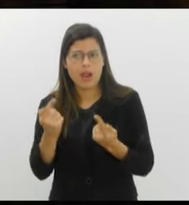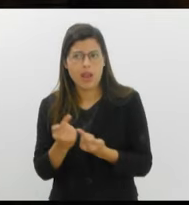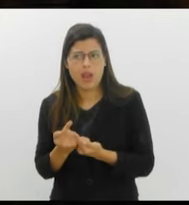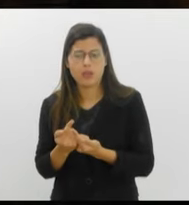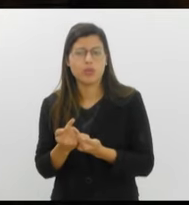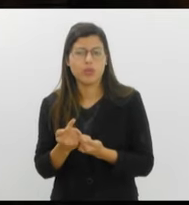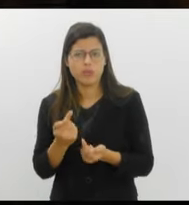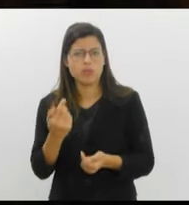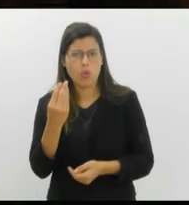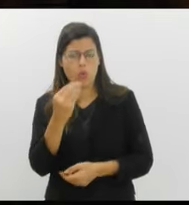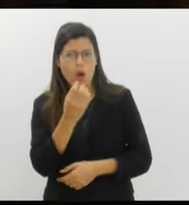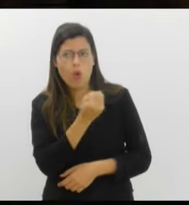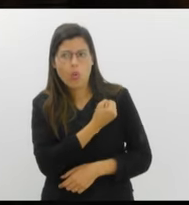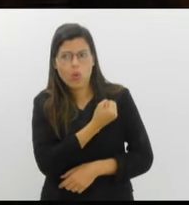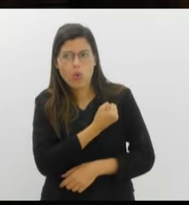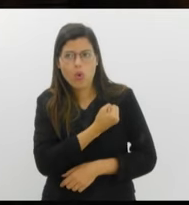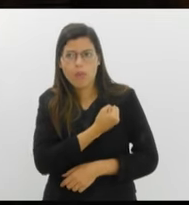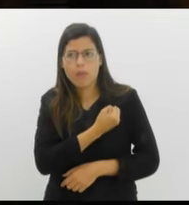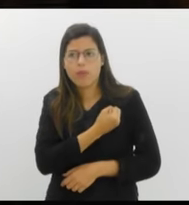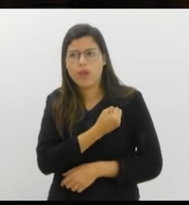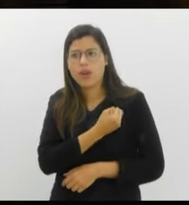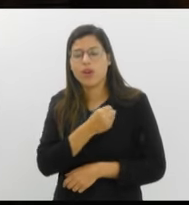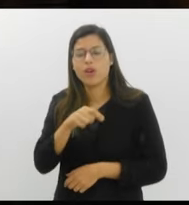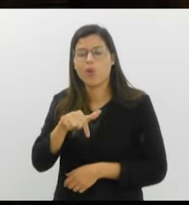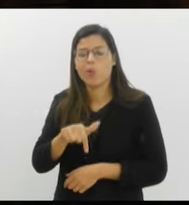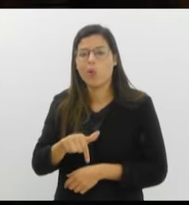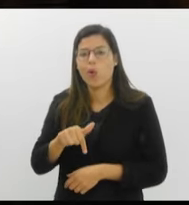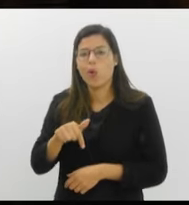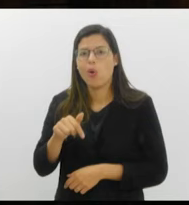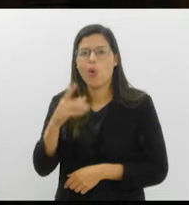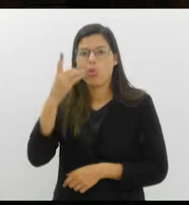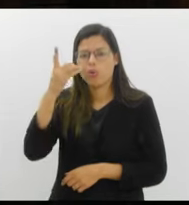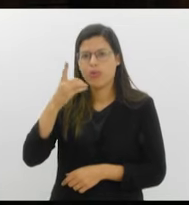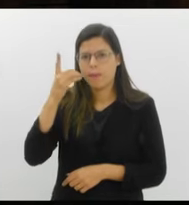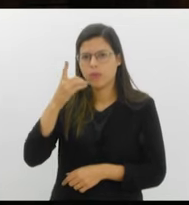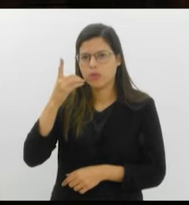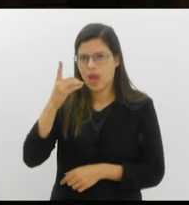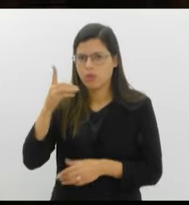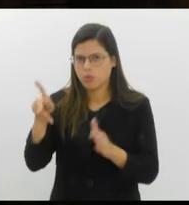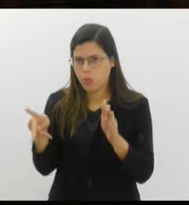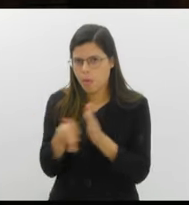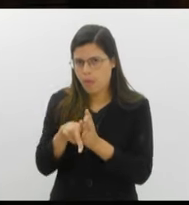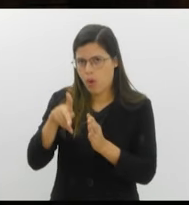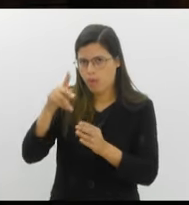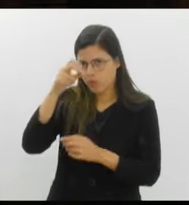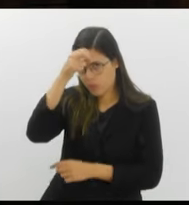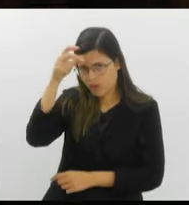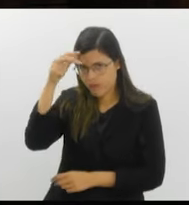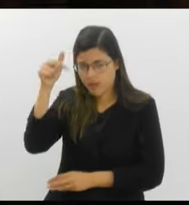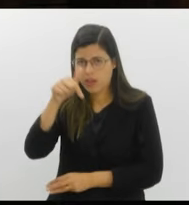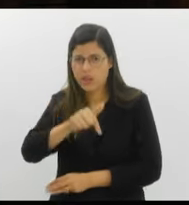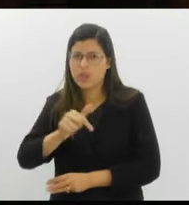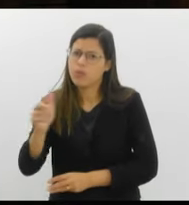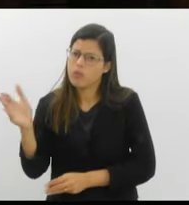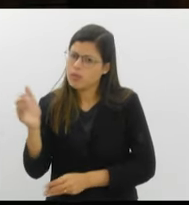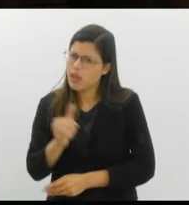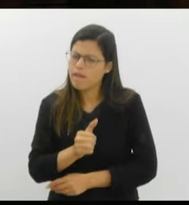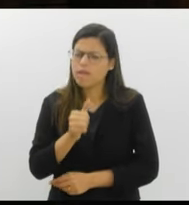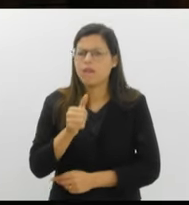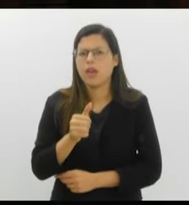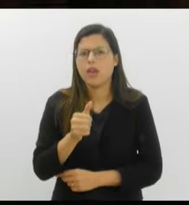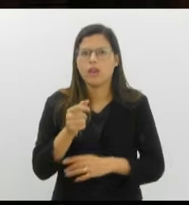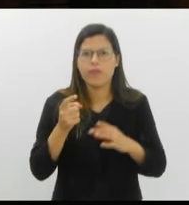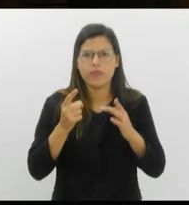do deputado, que é o vassalo do Eduardo Paes, e vocês vêm aqui reivindicar junto conosco melhorias no trânsito do Rio de